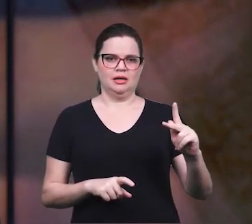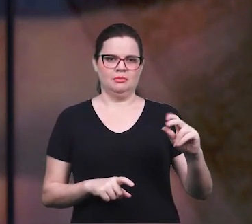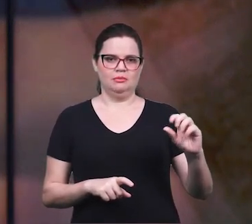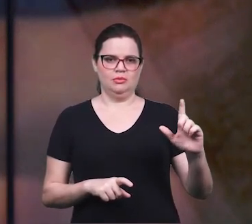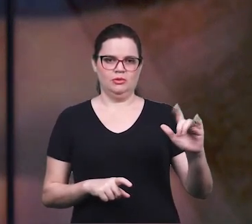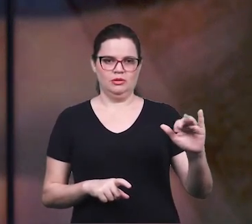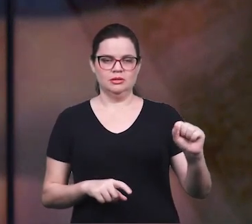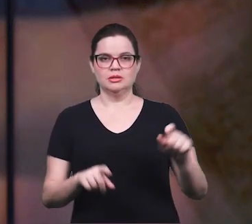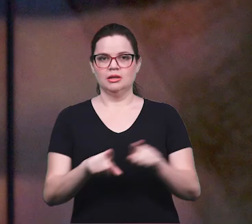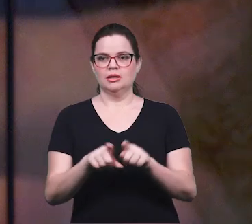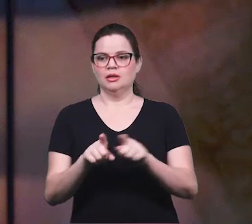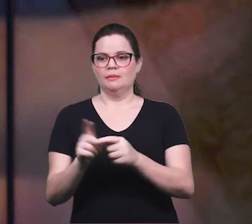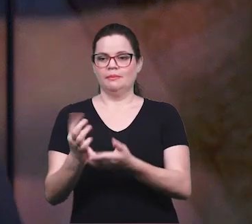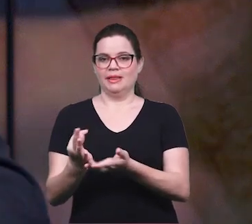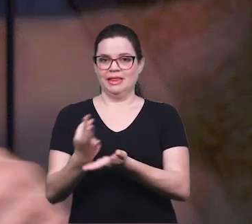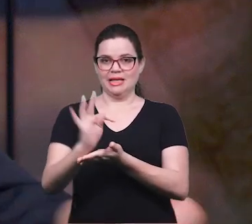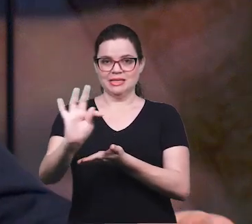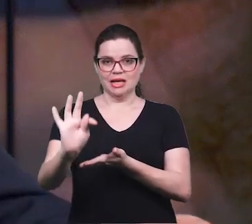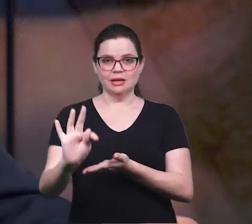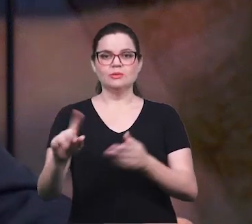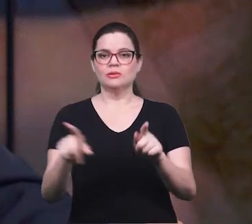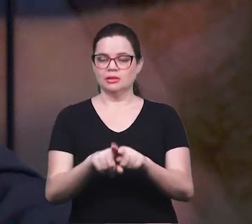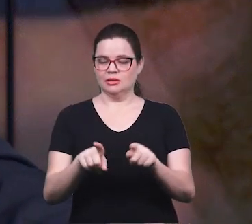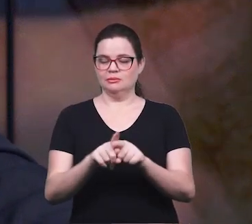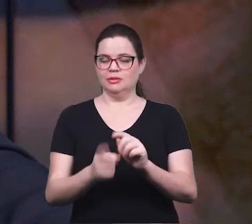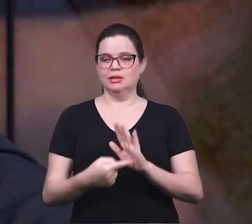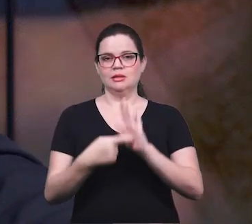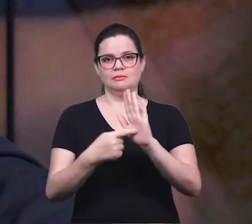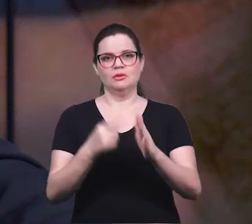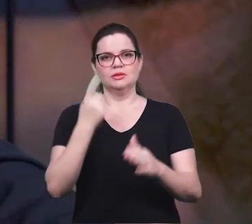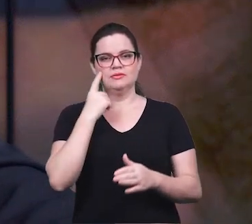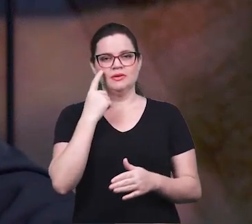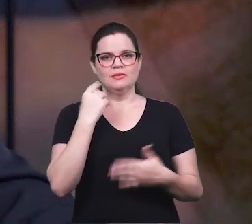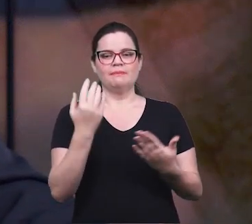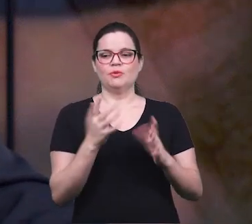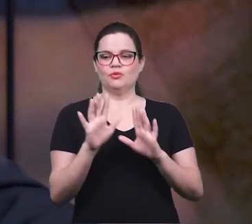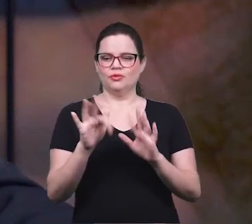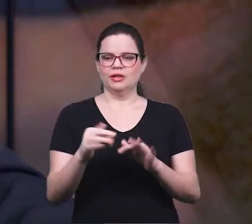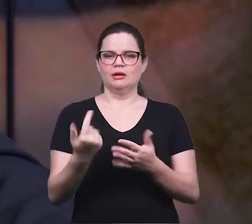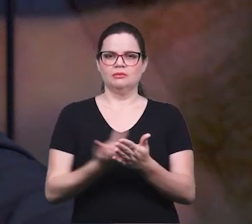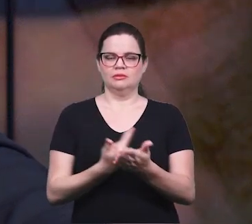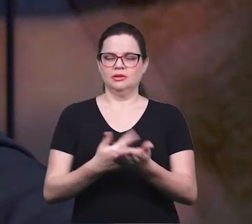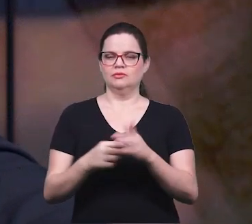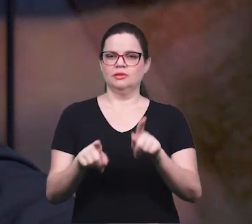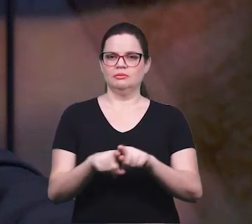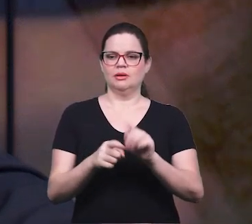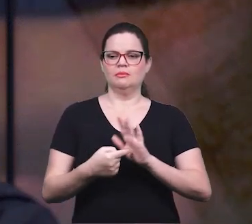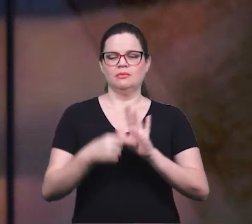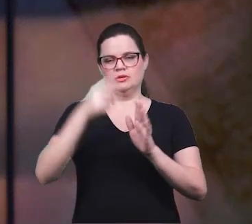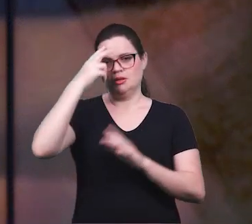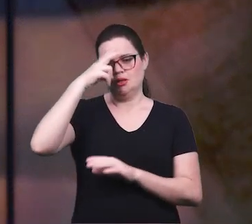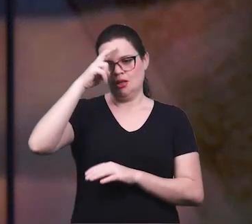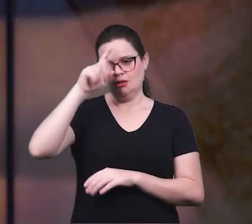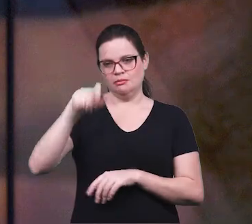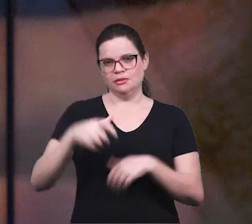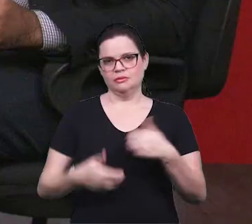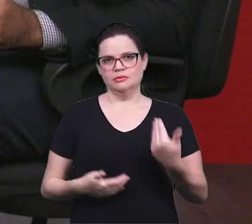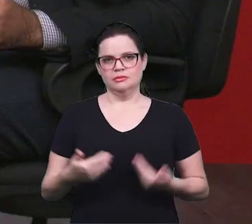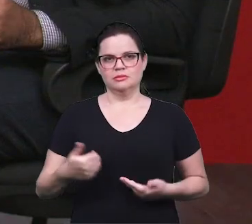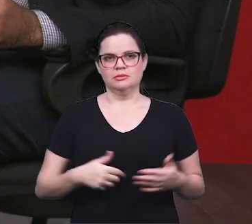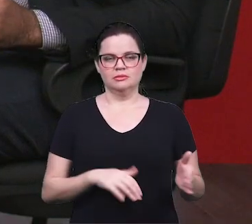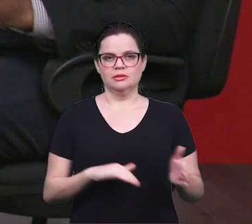segundo Laodiceia. capítulo, ele cita, daí lá no final ele cita, lembra lá dos irmãos.